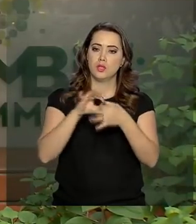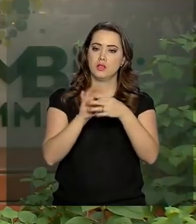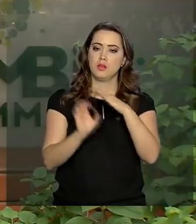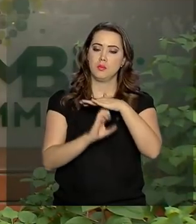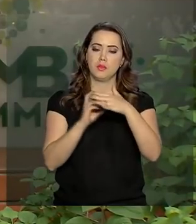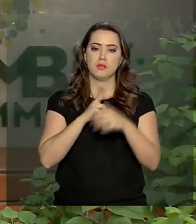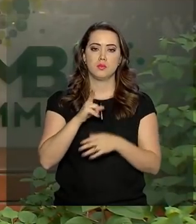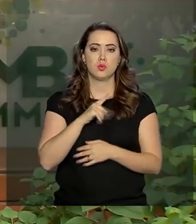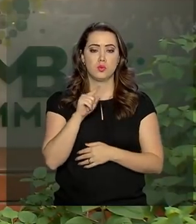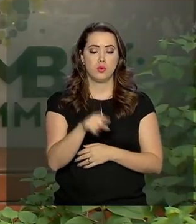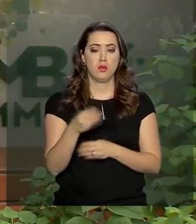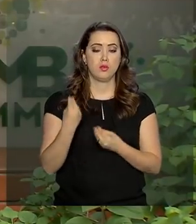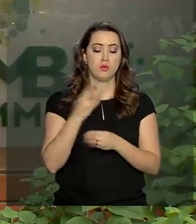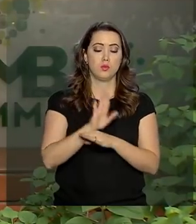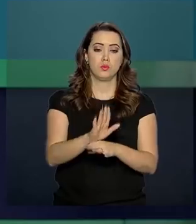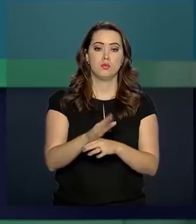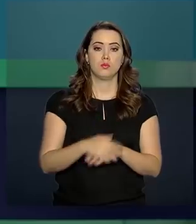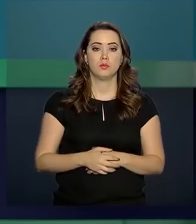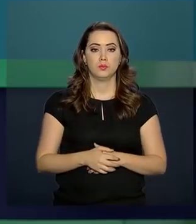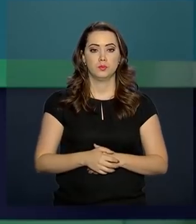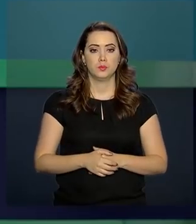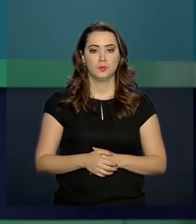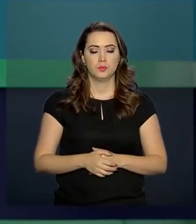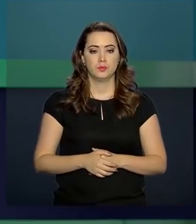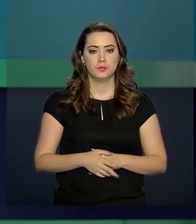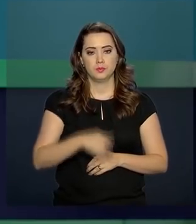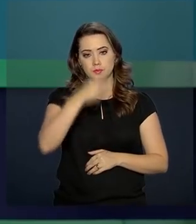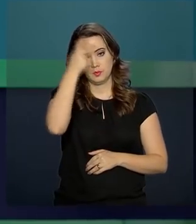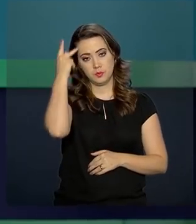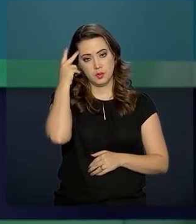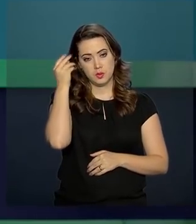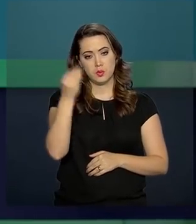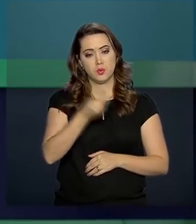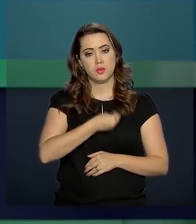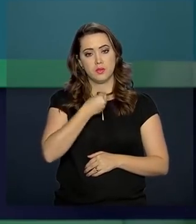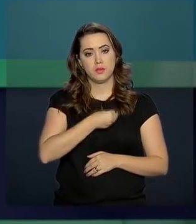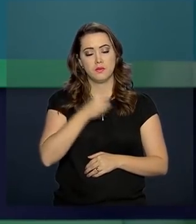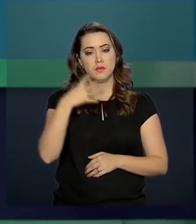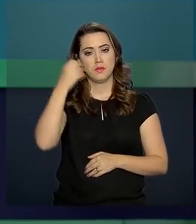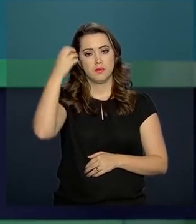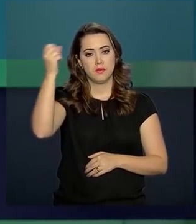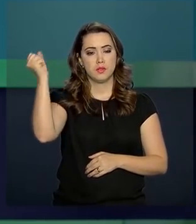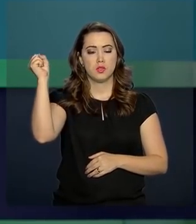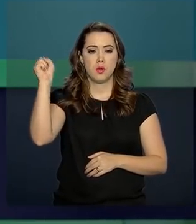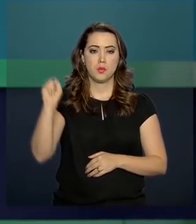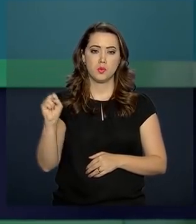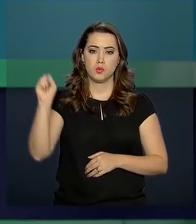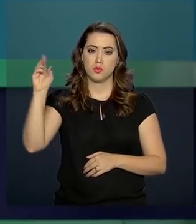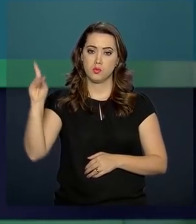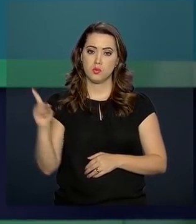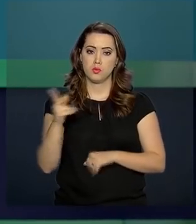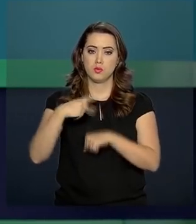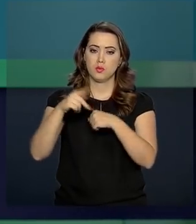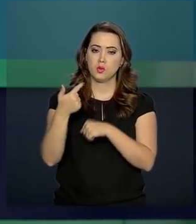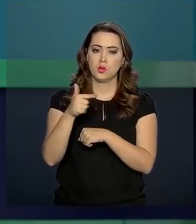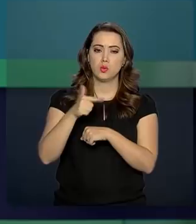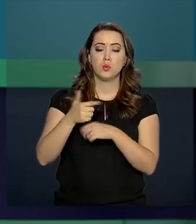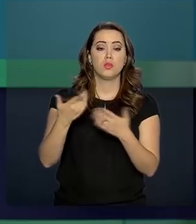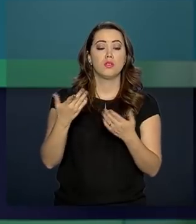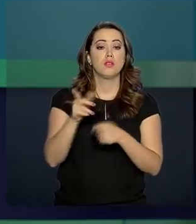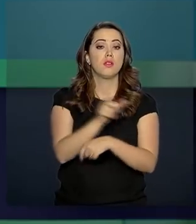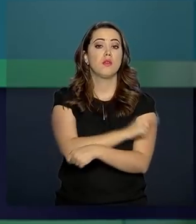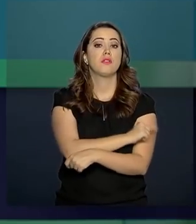privado, o concessionário, nos ajuda. Quem mora ou vai viajar para o sul e o sudeste do país e não tem